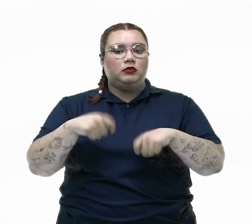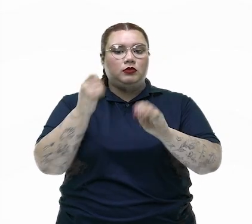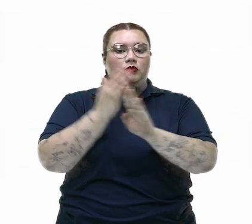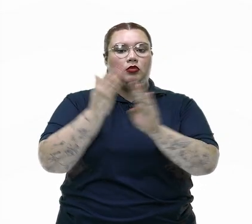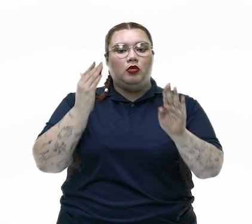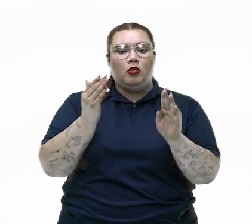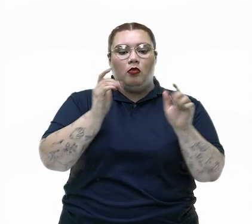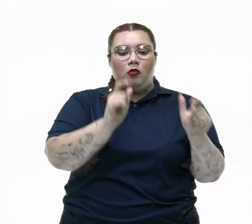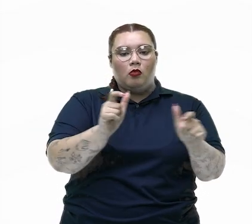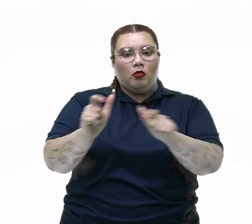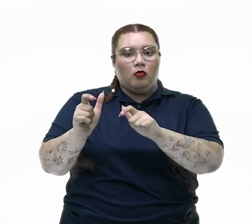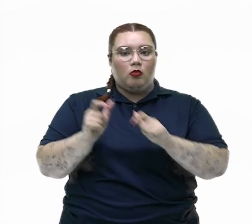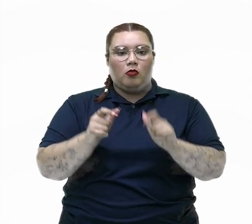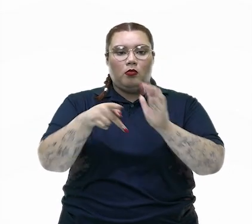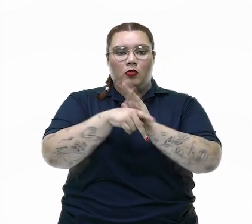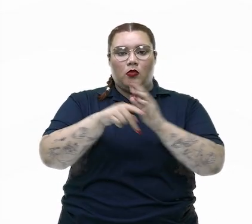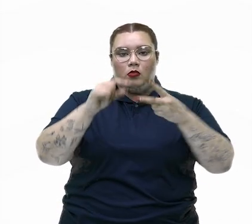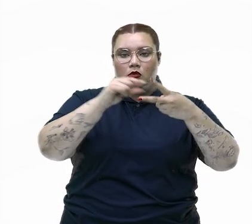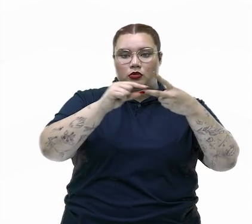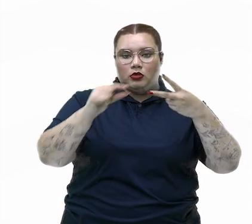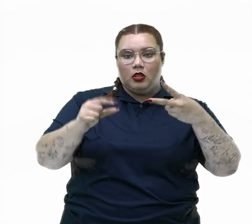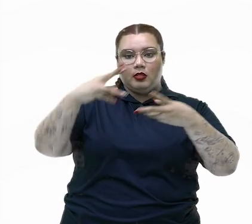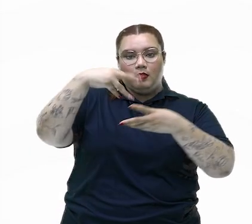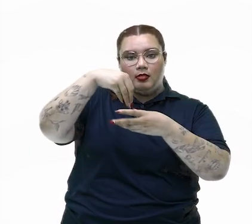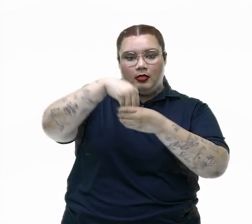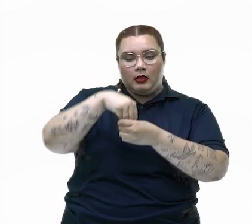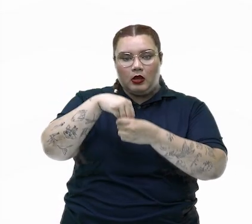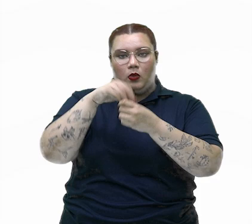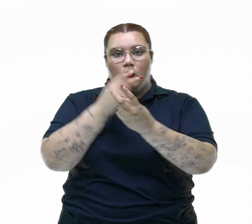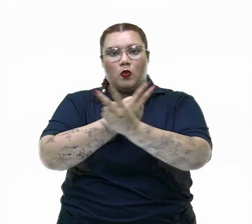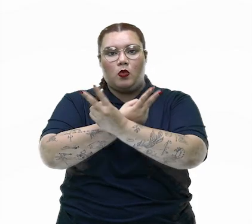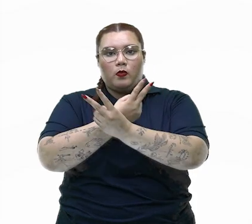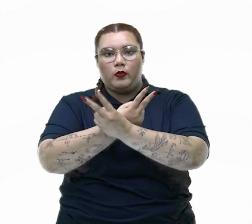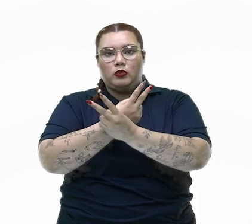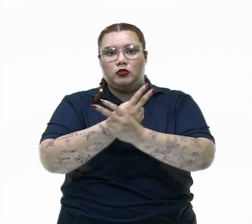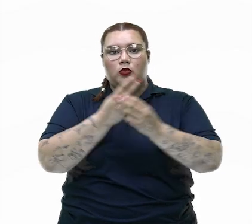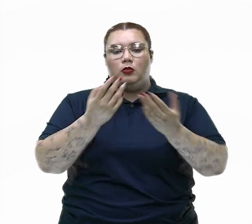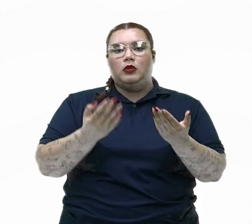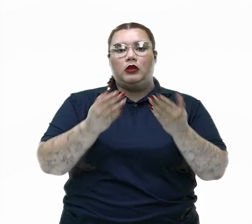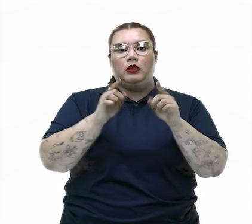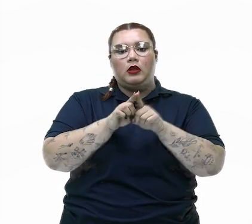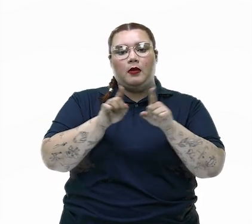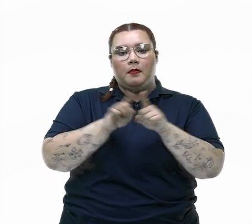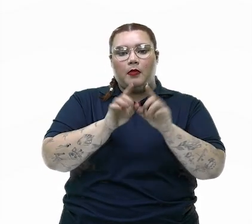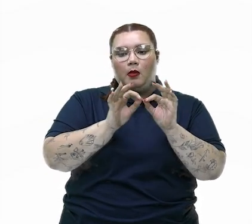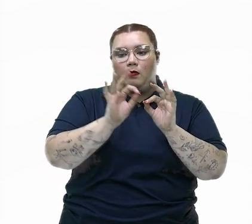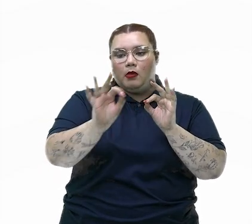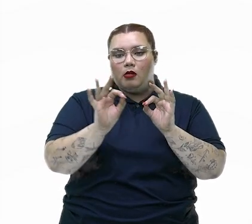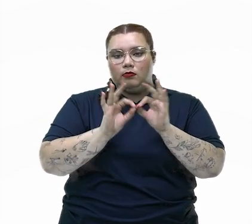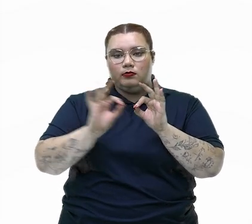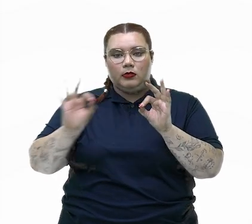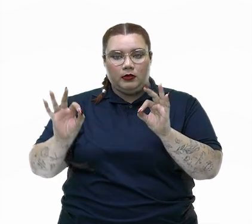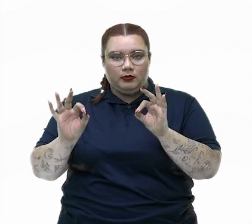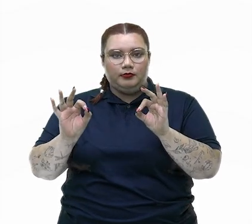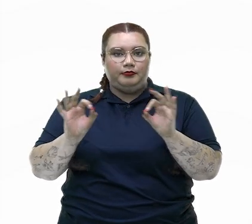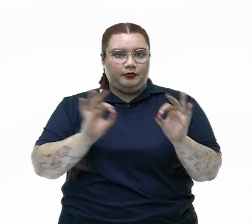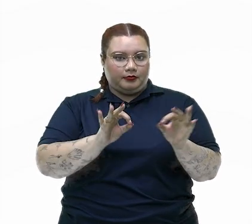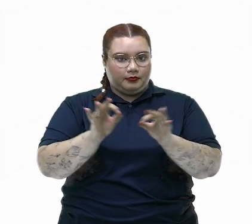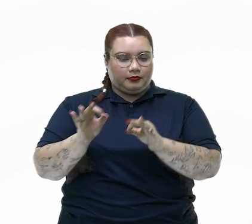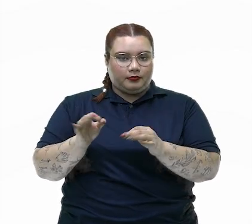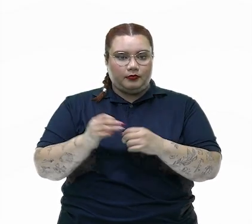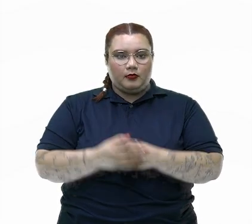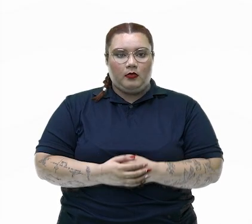permitindo determinar a localização dos genes em um cromossomo e a distância entre esses genes